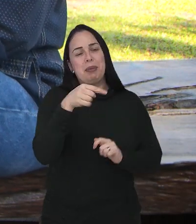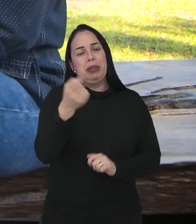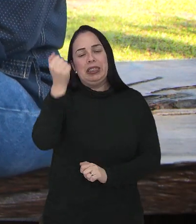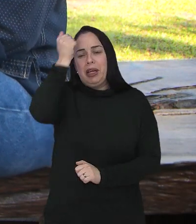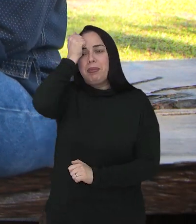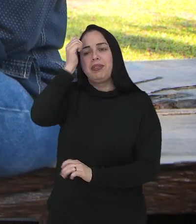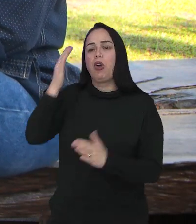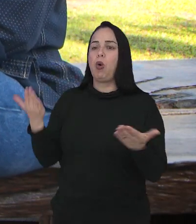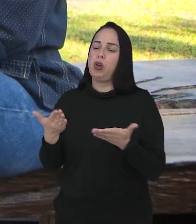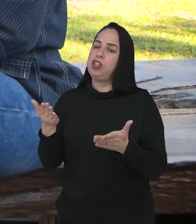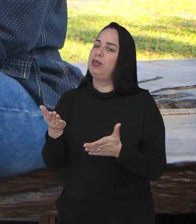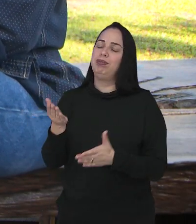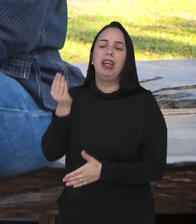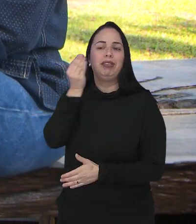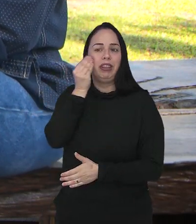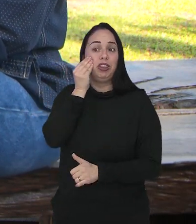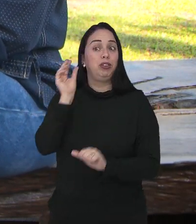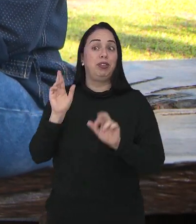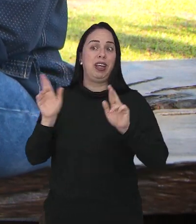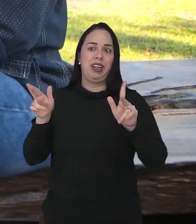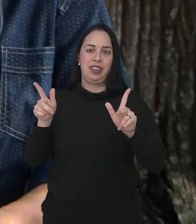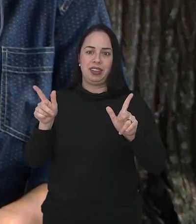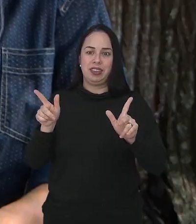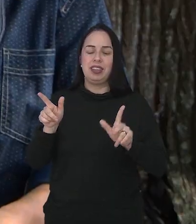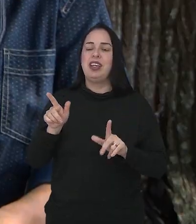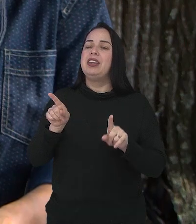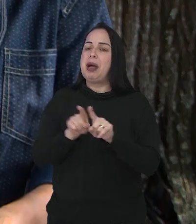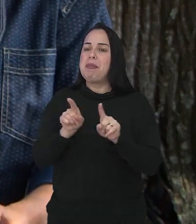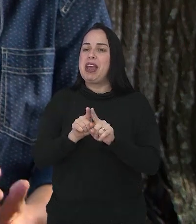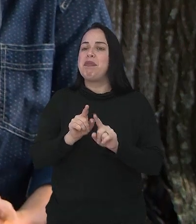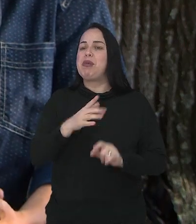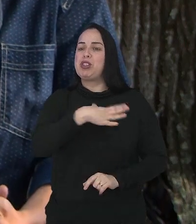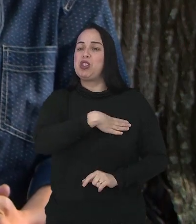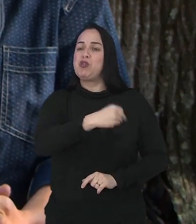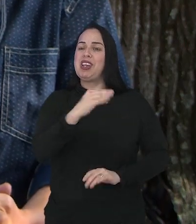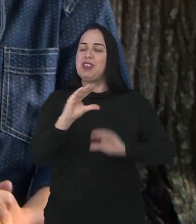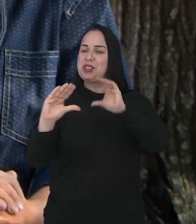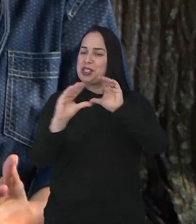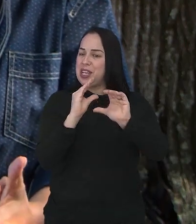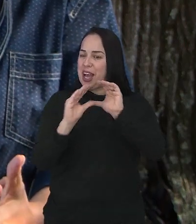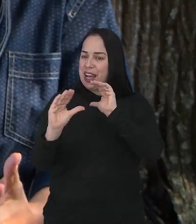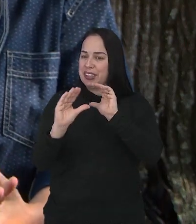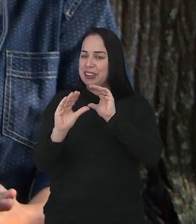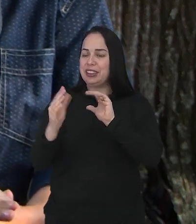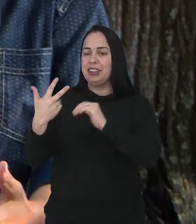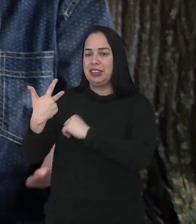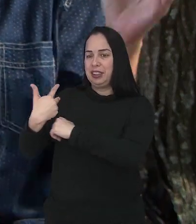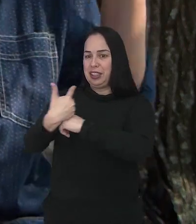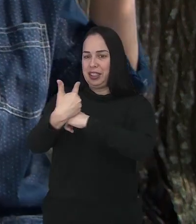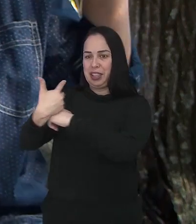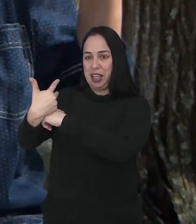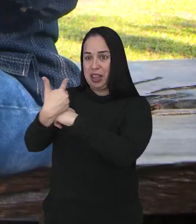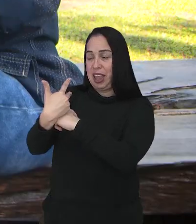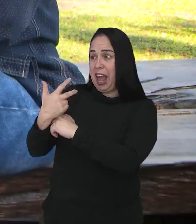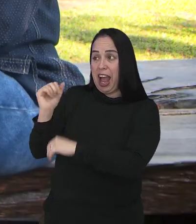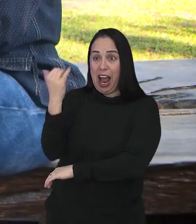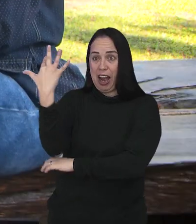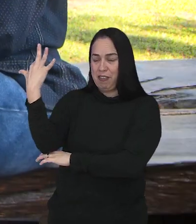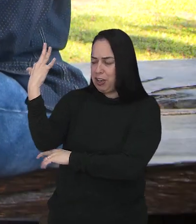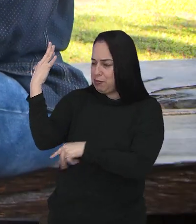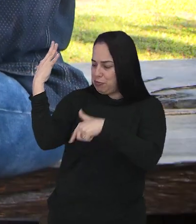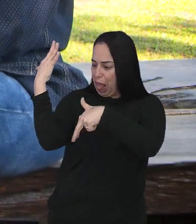né? Mas essa música é especial, tem a vozinha deles no fundo. E uma das cenas eu gravei numa árvore aqui